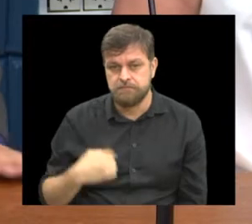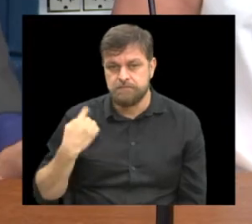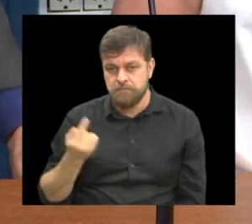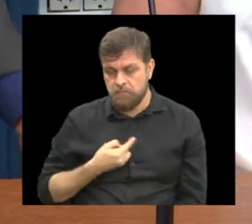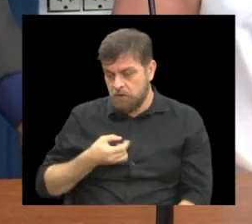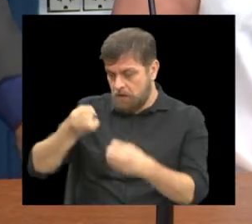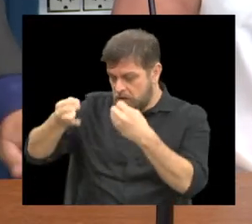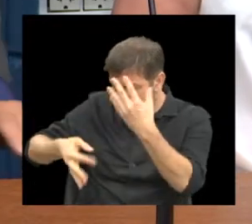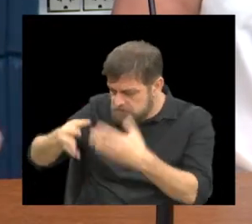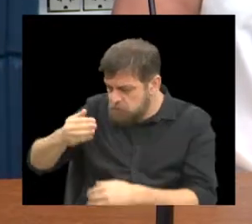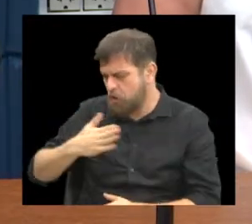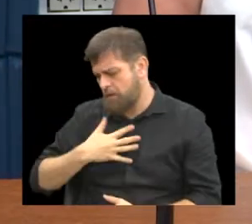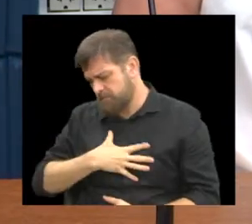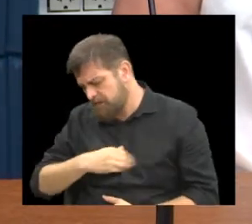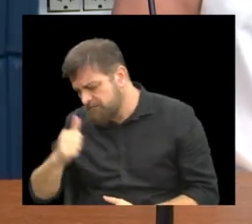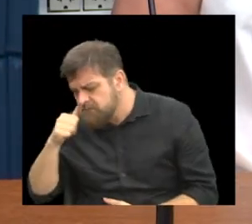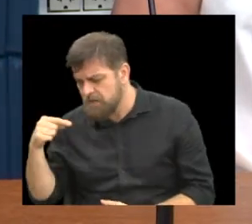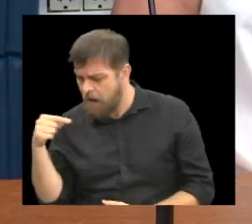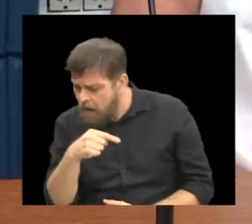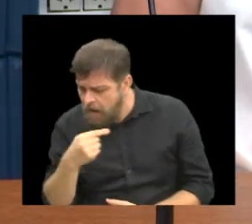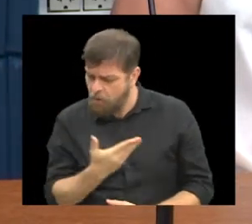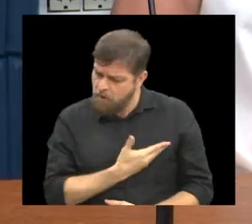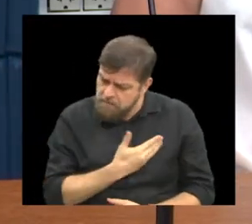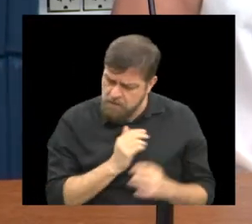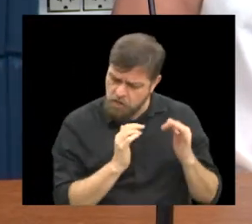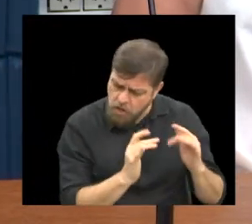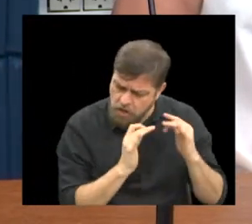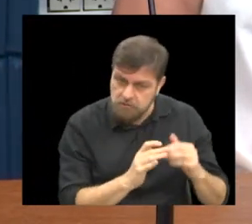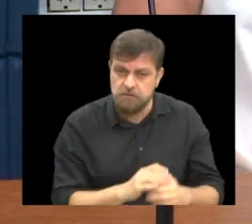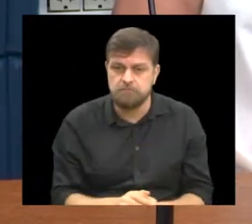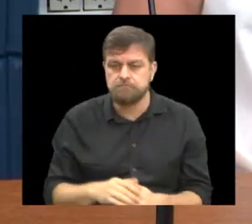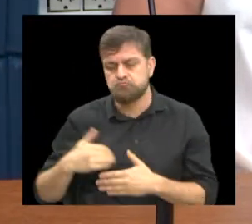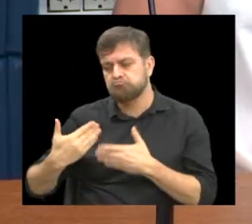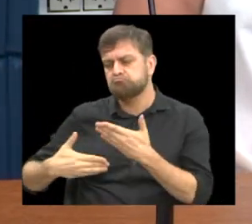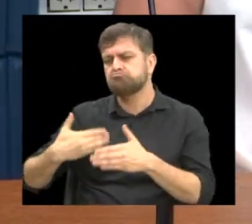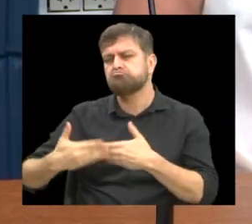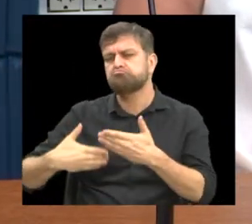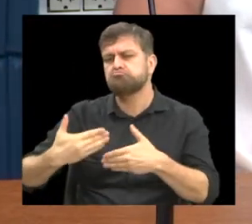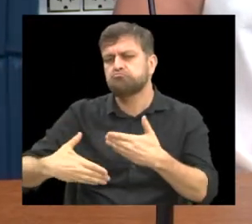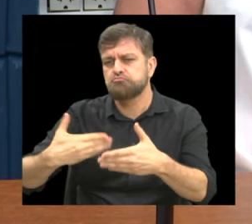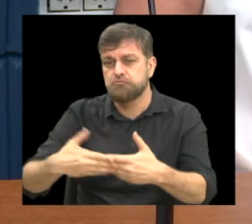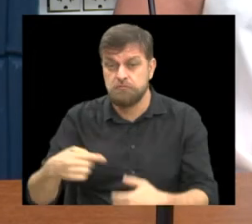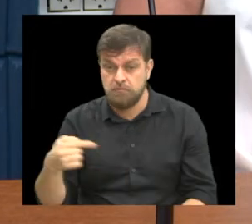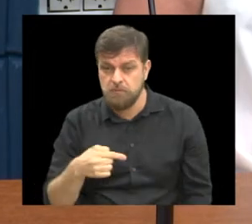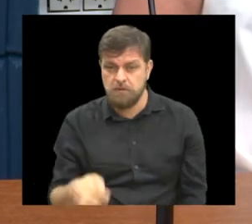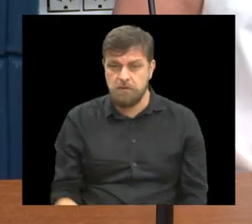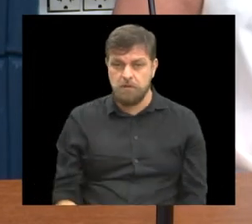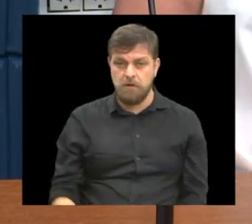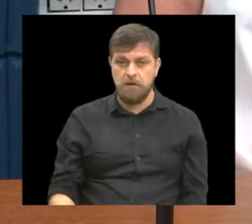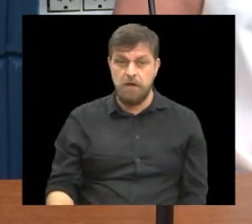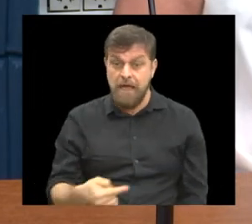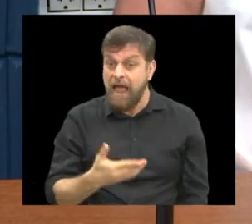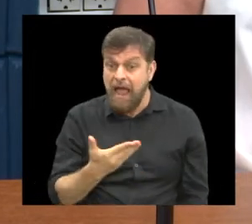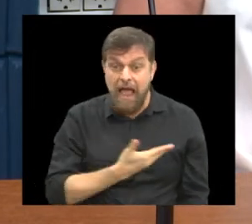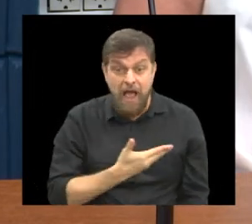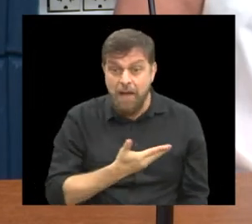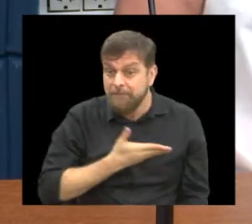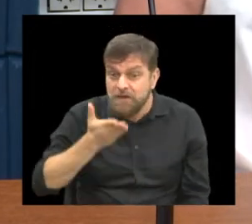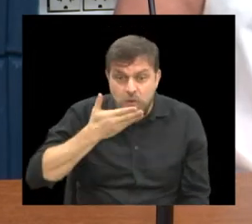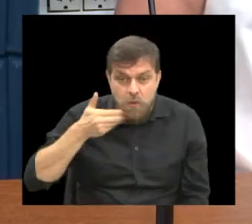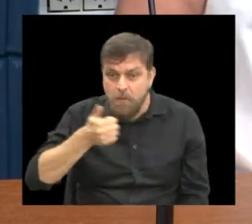casa e expliquei para ela, né? E passaram-se alguns tempos, Paulo, esse menino se tornou o melhor amigo